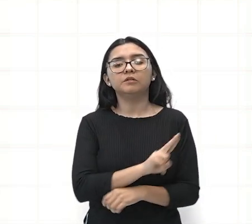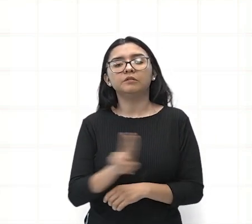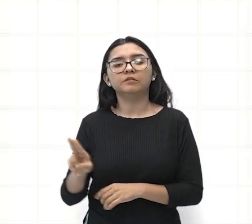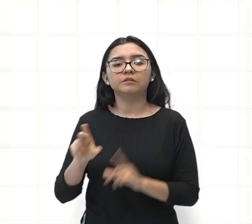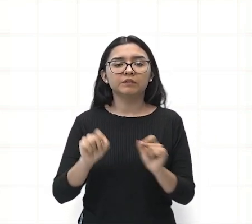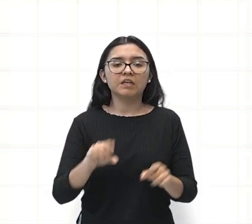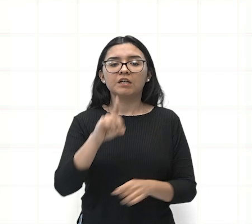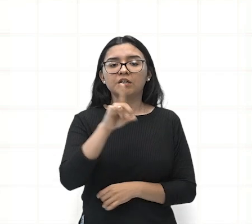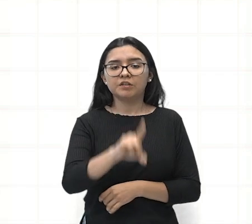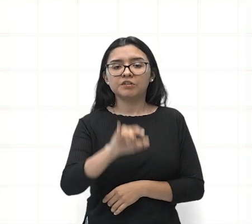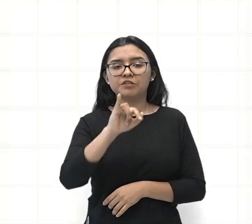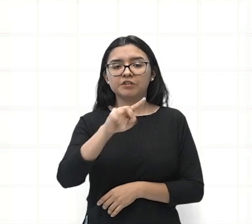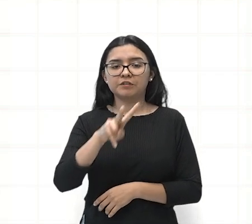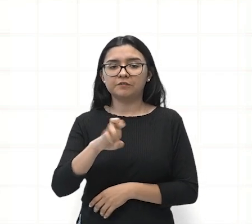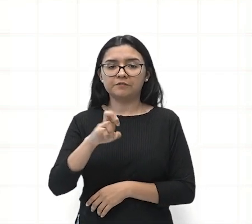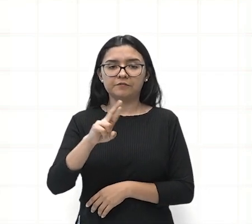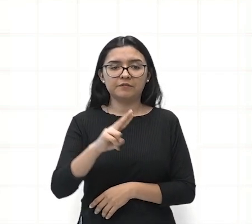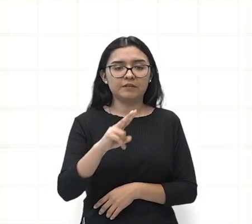de diversidade